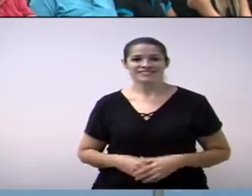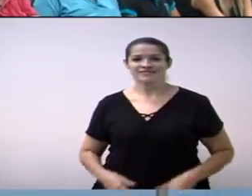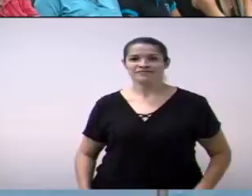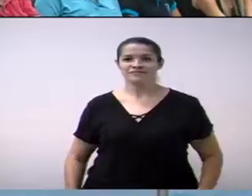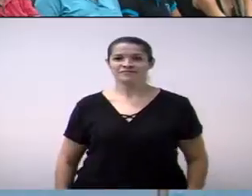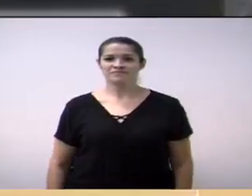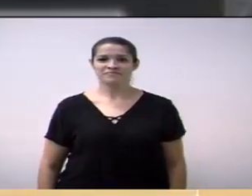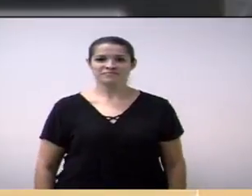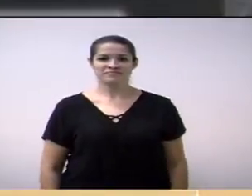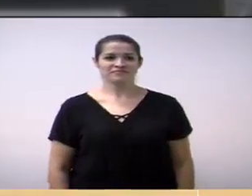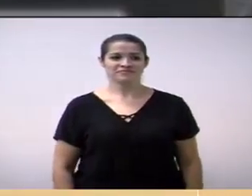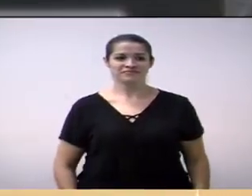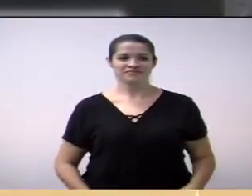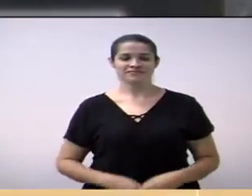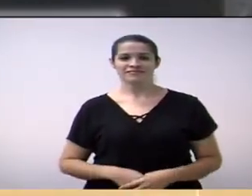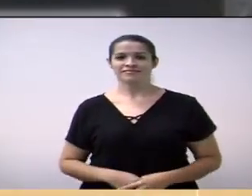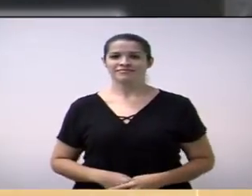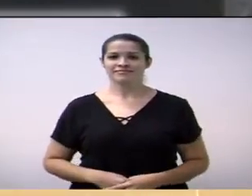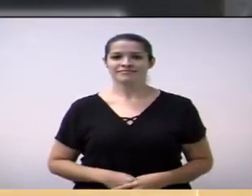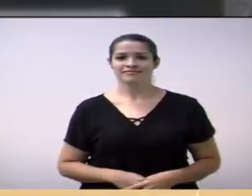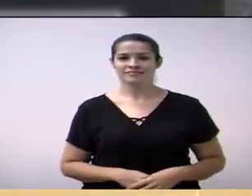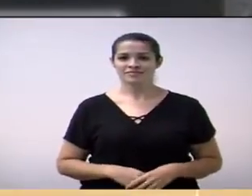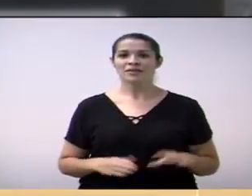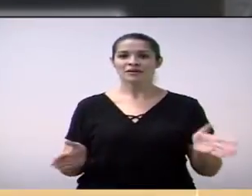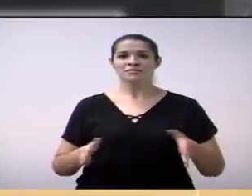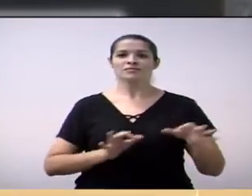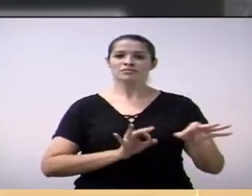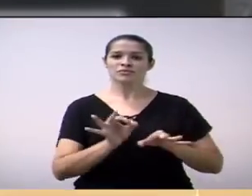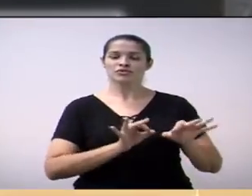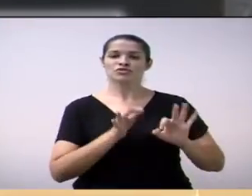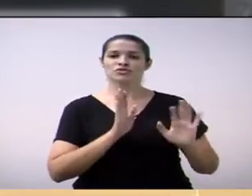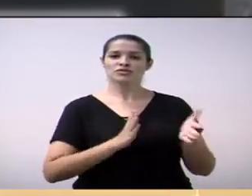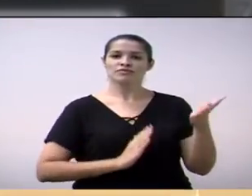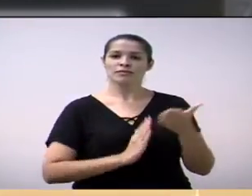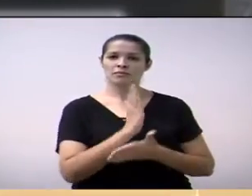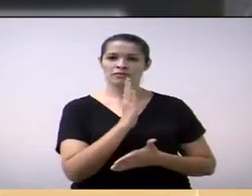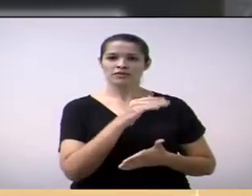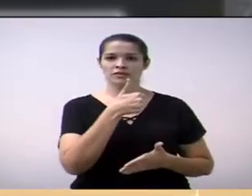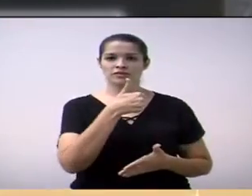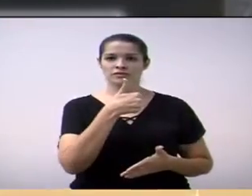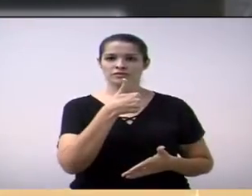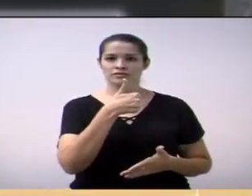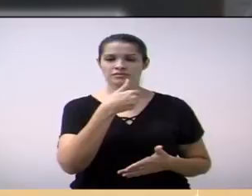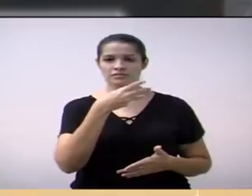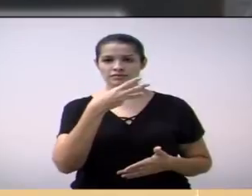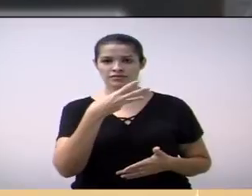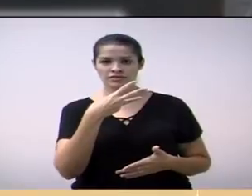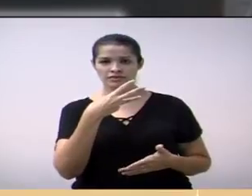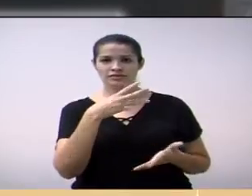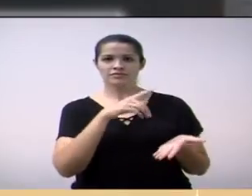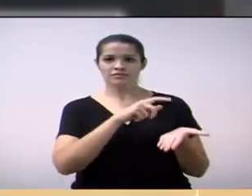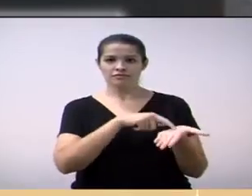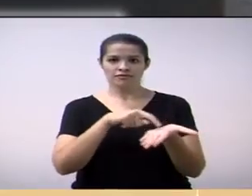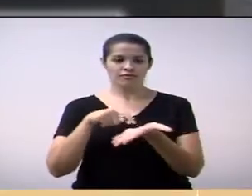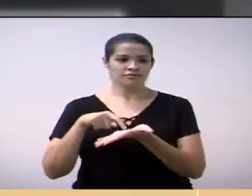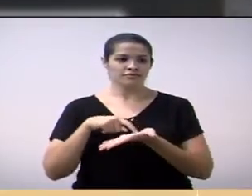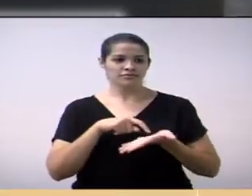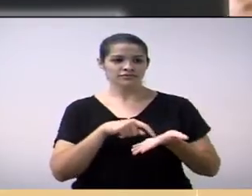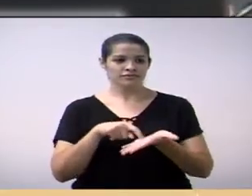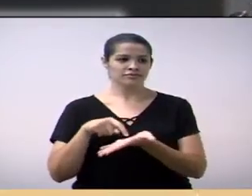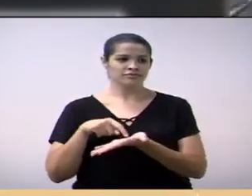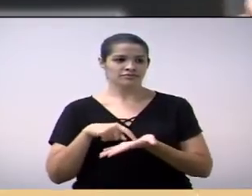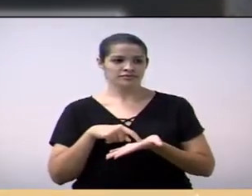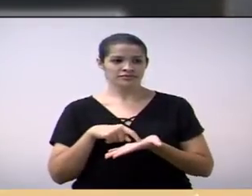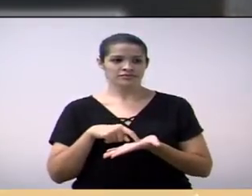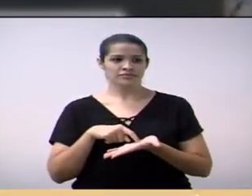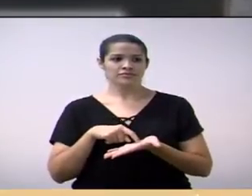Colocado em votação, o projeto foi aprovado por 13 votos favoráveis, com a ausência do vereador Edilcinho.